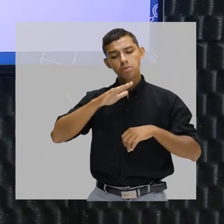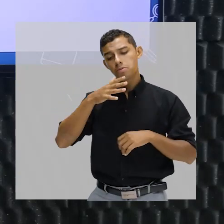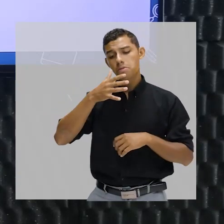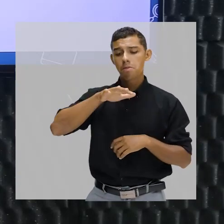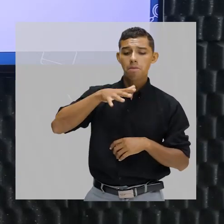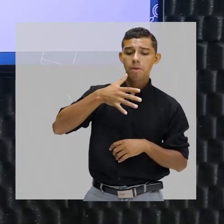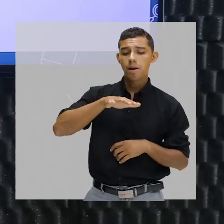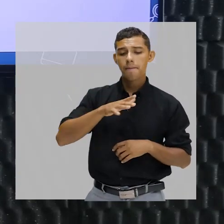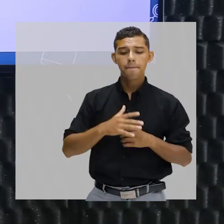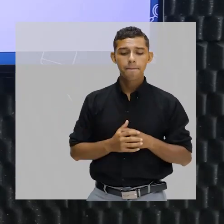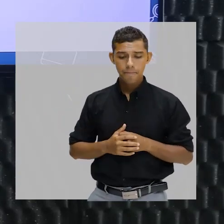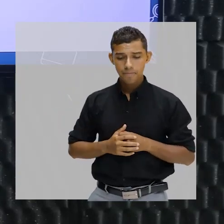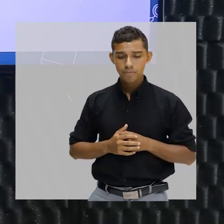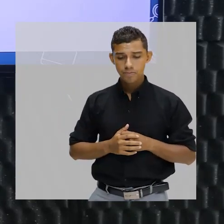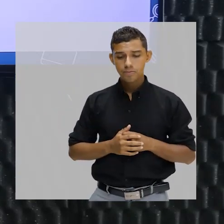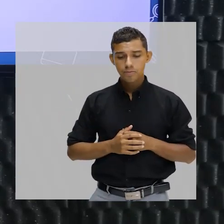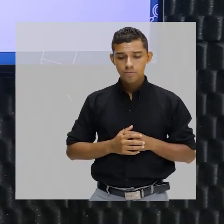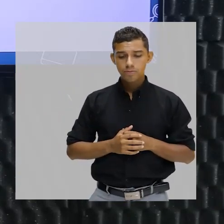energéticas, ok?